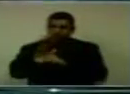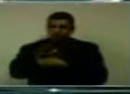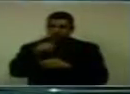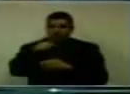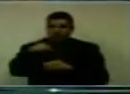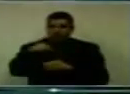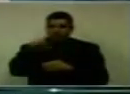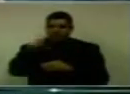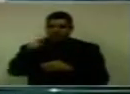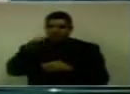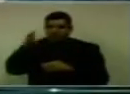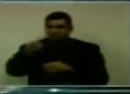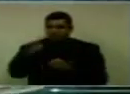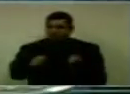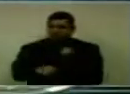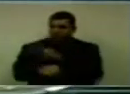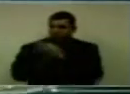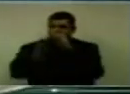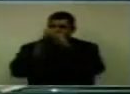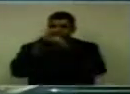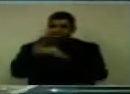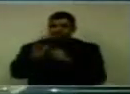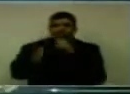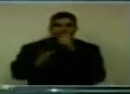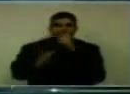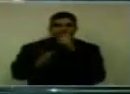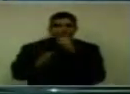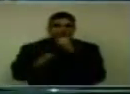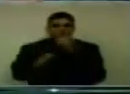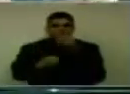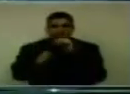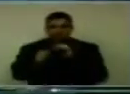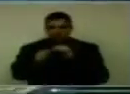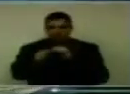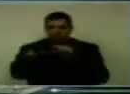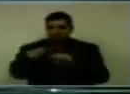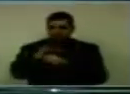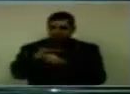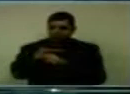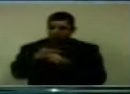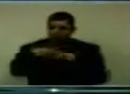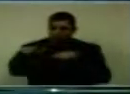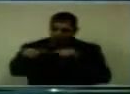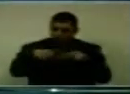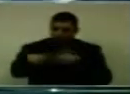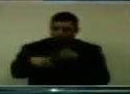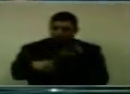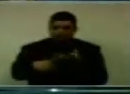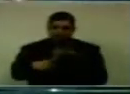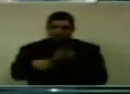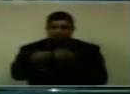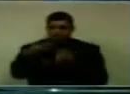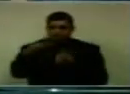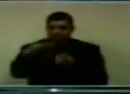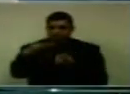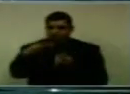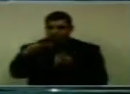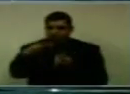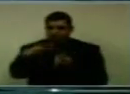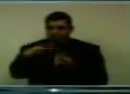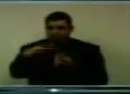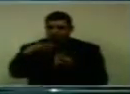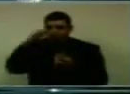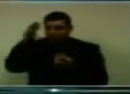que 78 mil novas ligações de água foram feitas após a repactuação, que 300